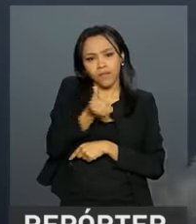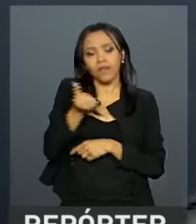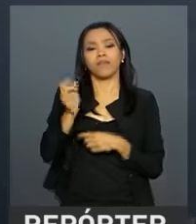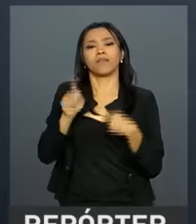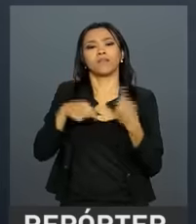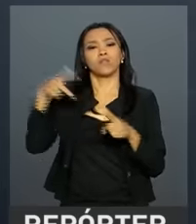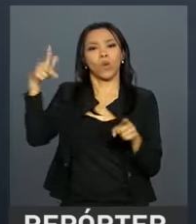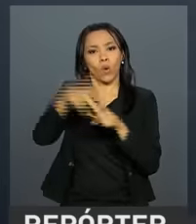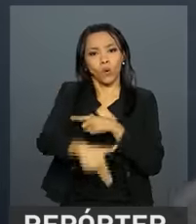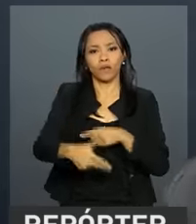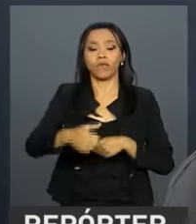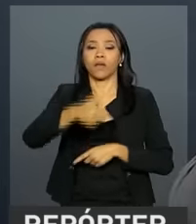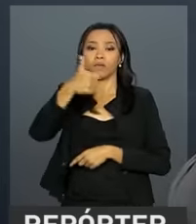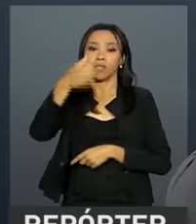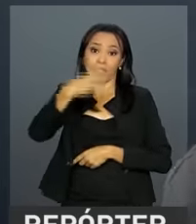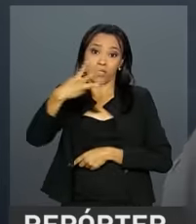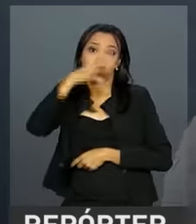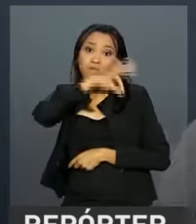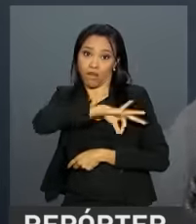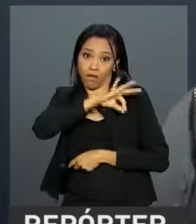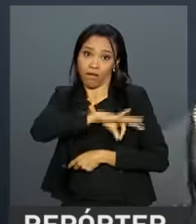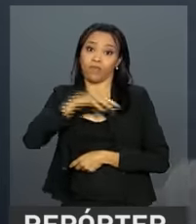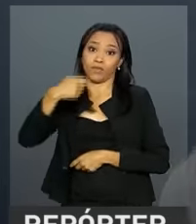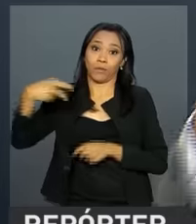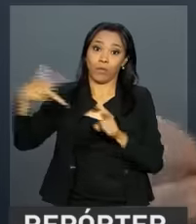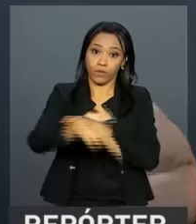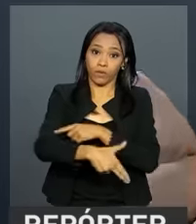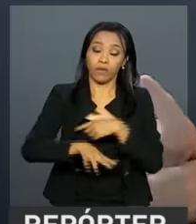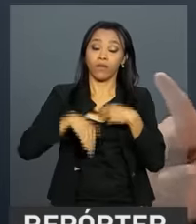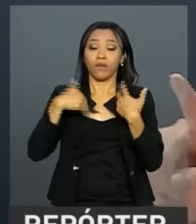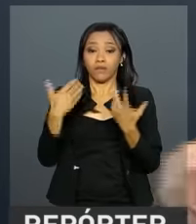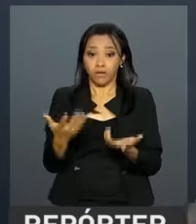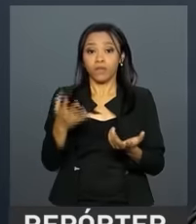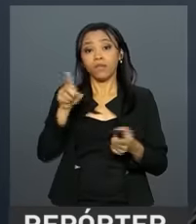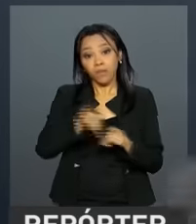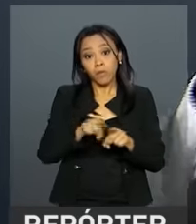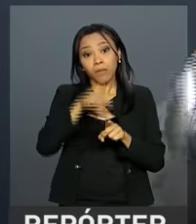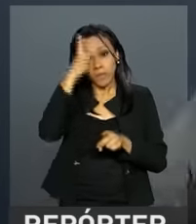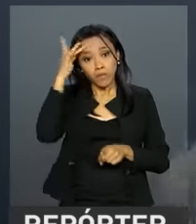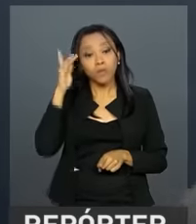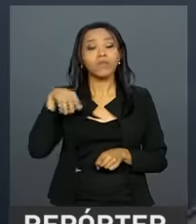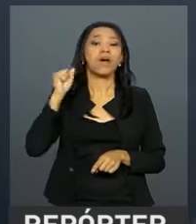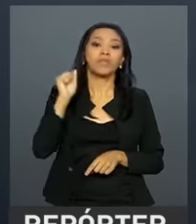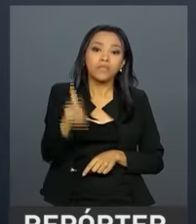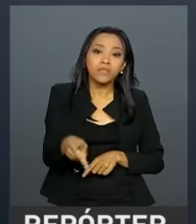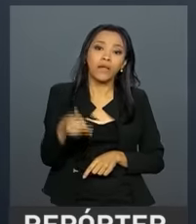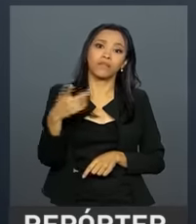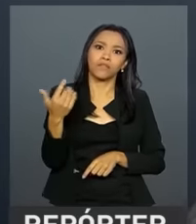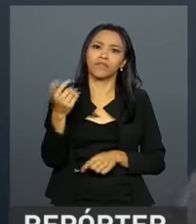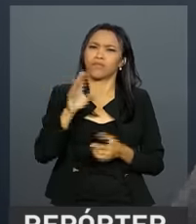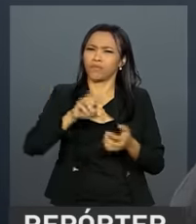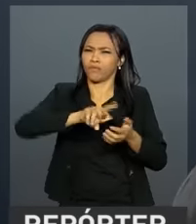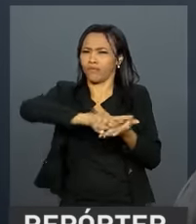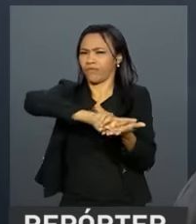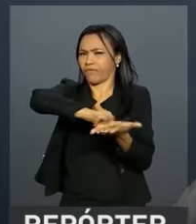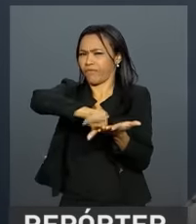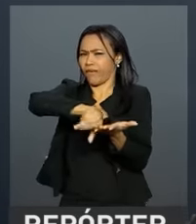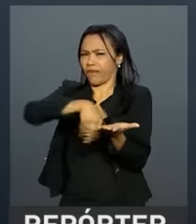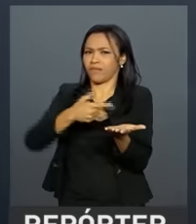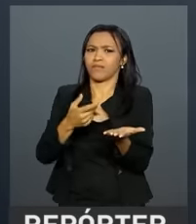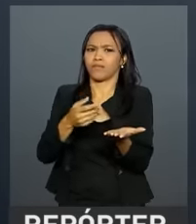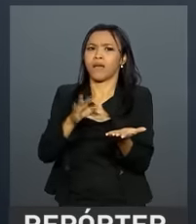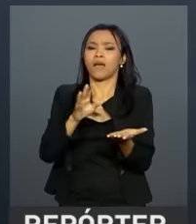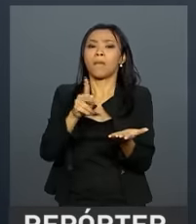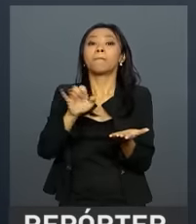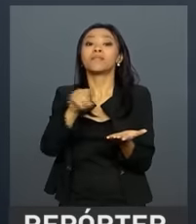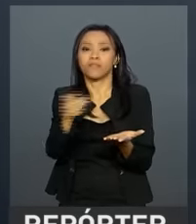13º salário lá havia 13º salário de funcionários e pensionistas né enfim fizeram uma série de restrições nós queremos preparar o futuro